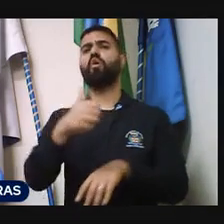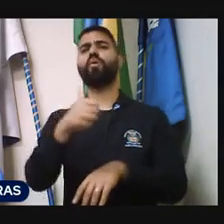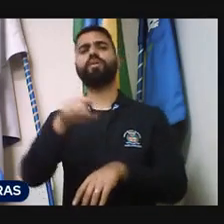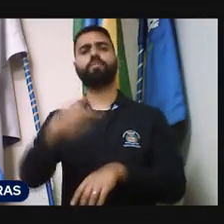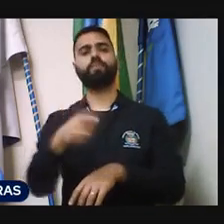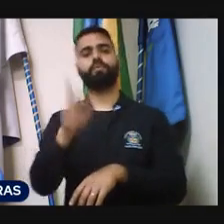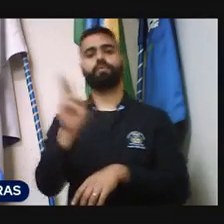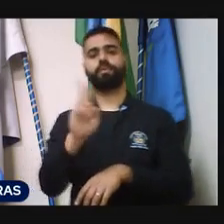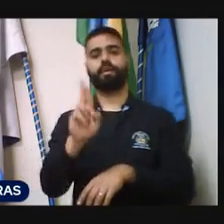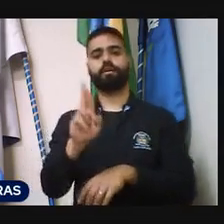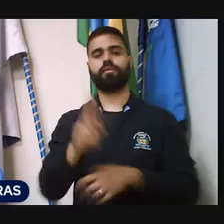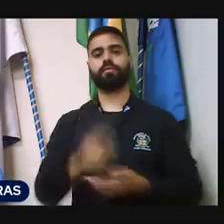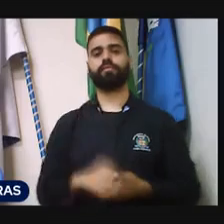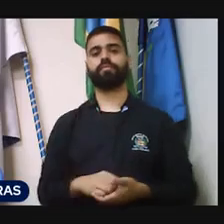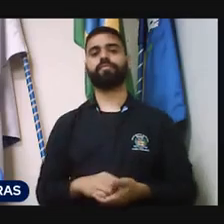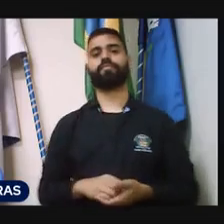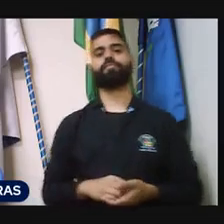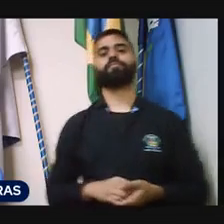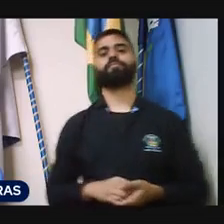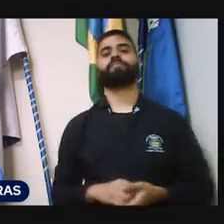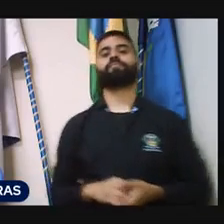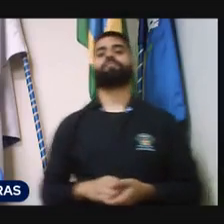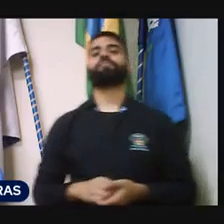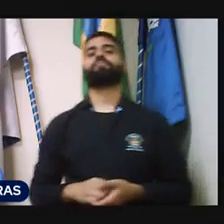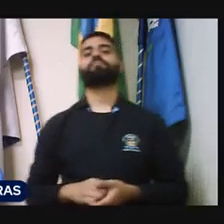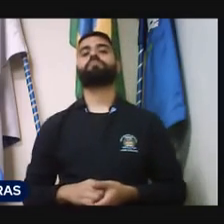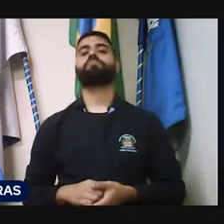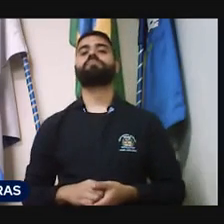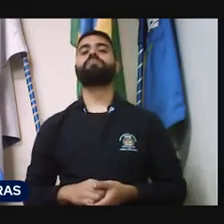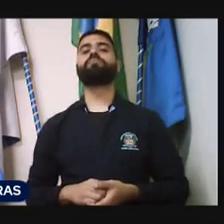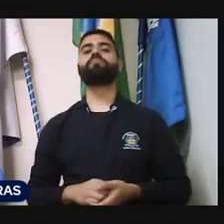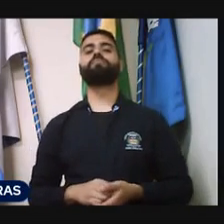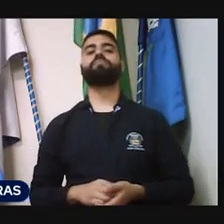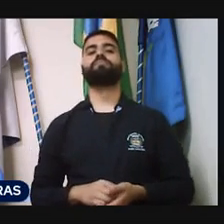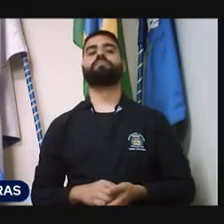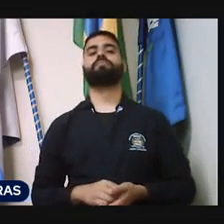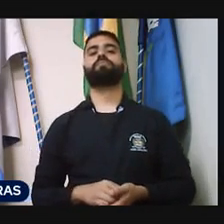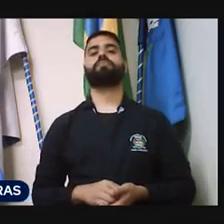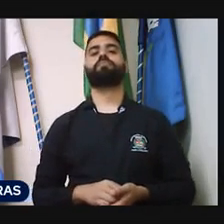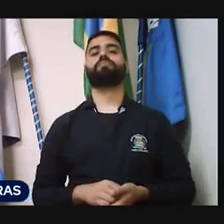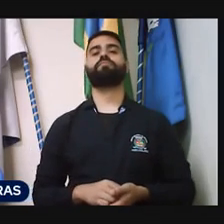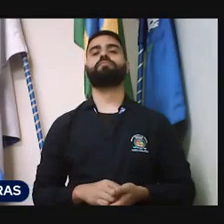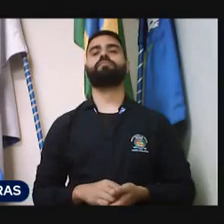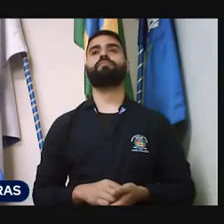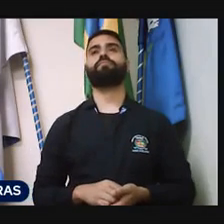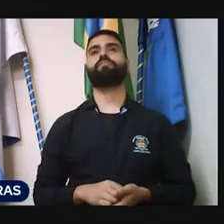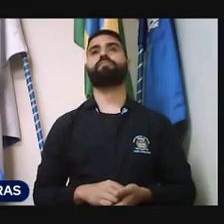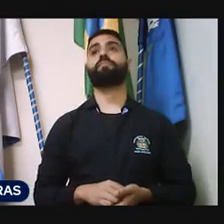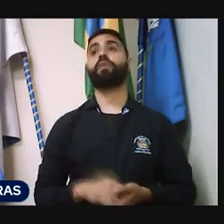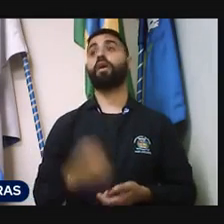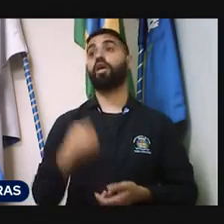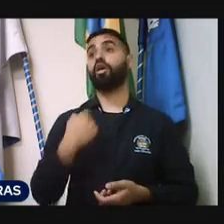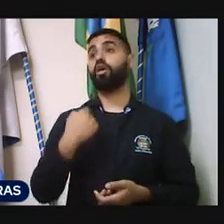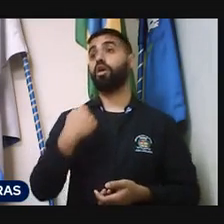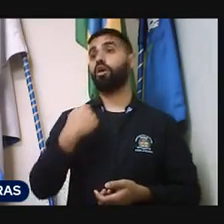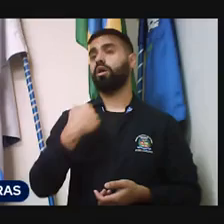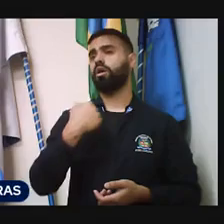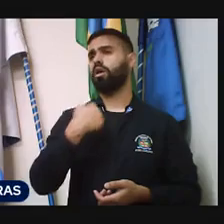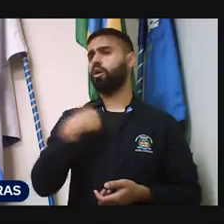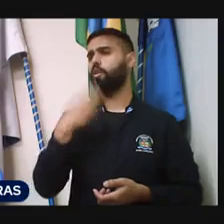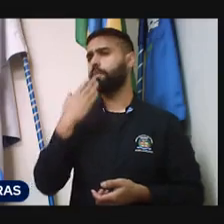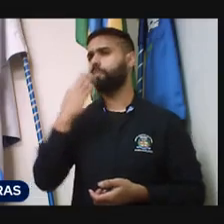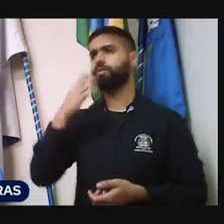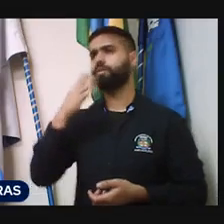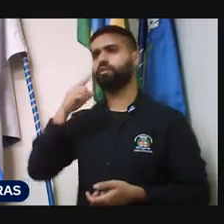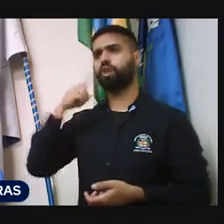há mais ou menos 11.000 11.000 pouquinho então a gente tá aqui não estou Estou trazendo uma resposta final pedir meus